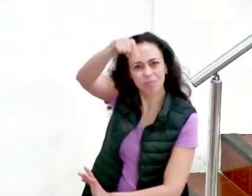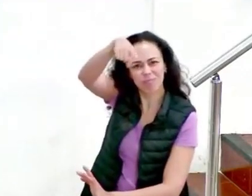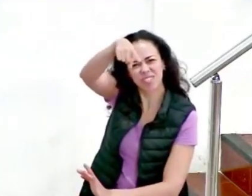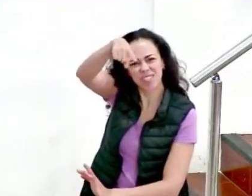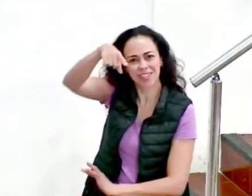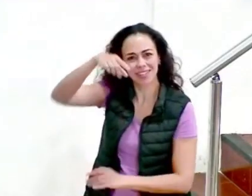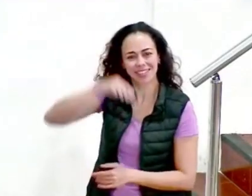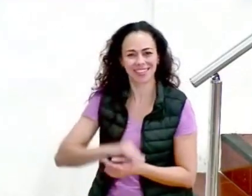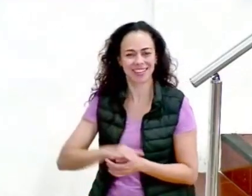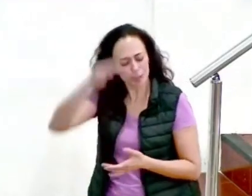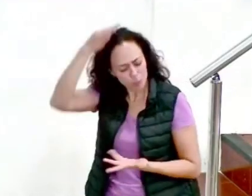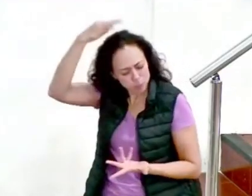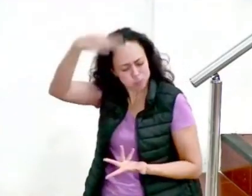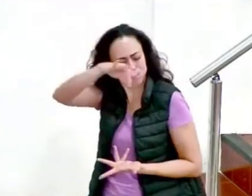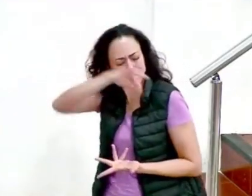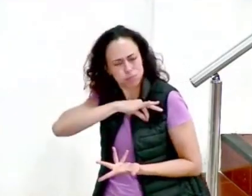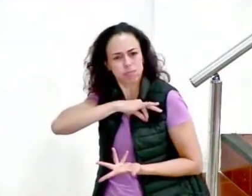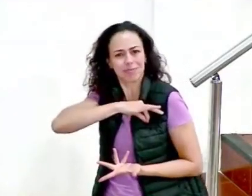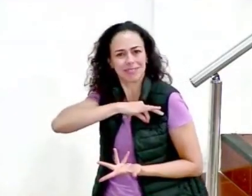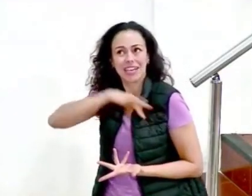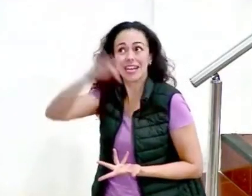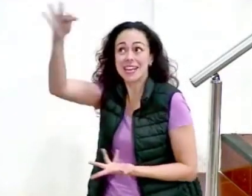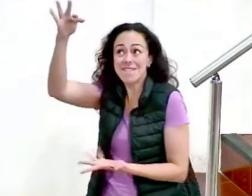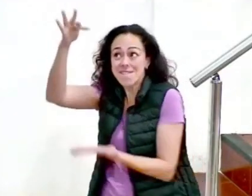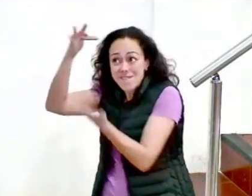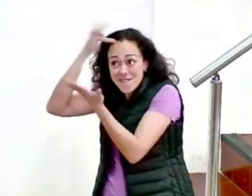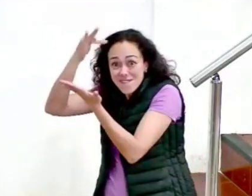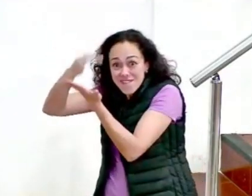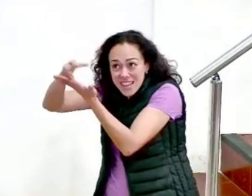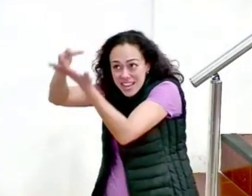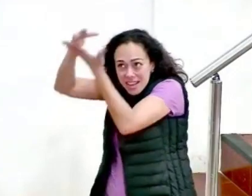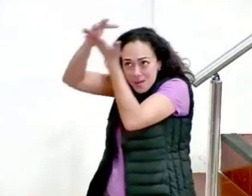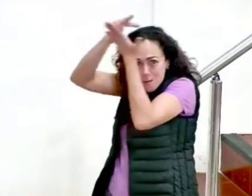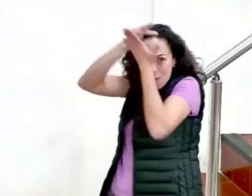fé continuamente em nosso coração.